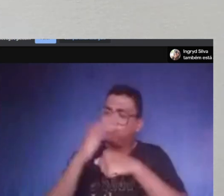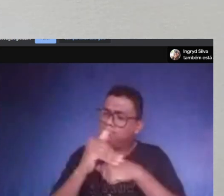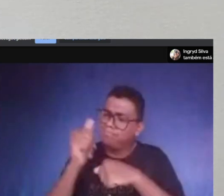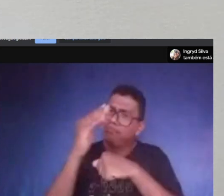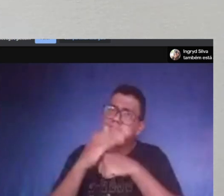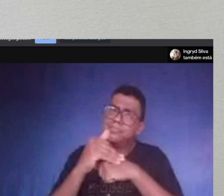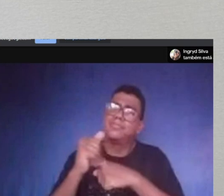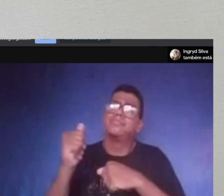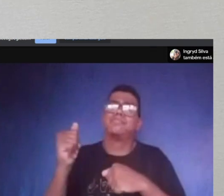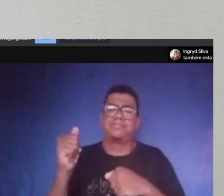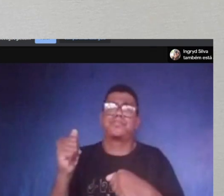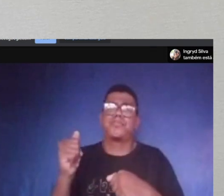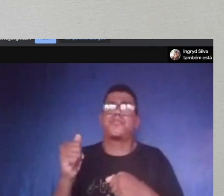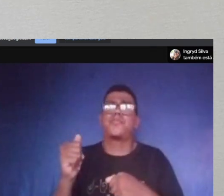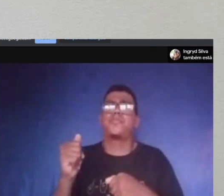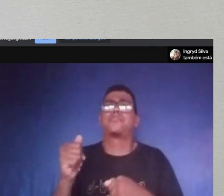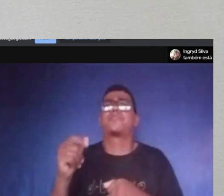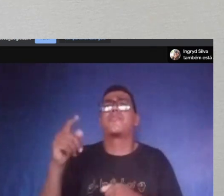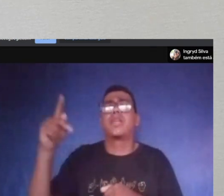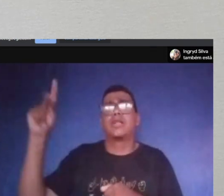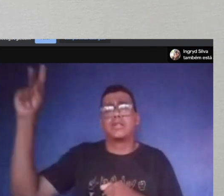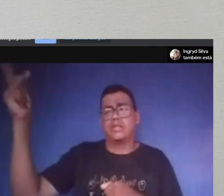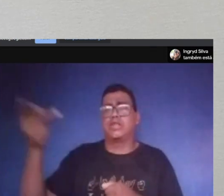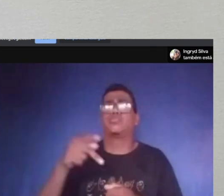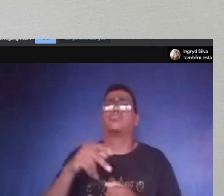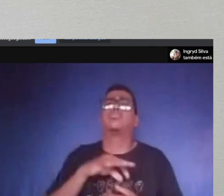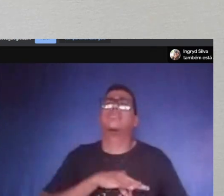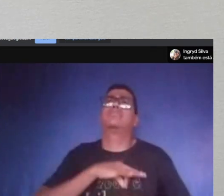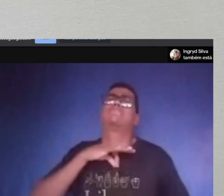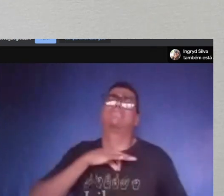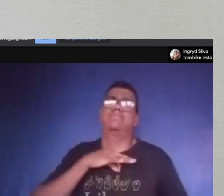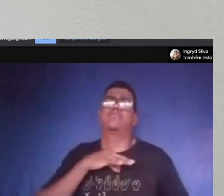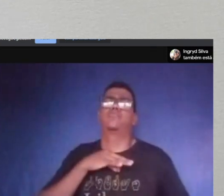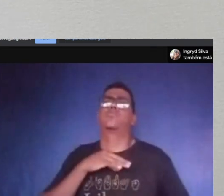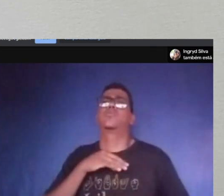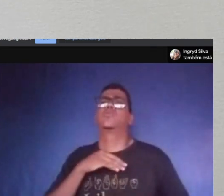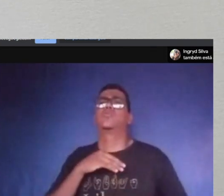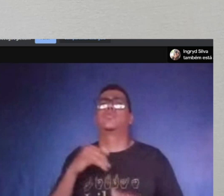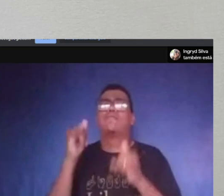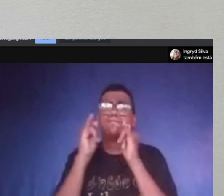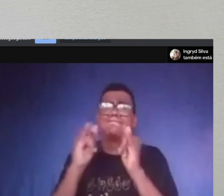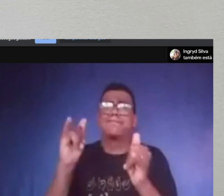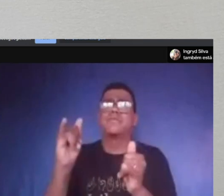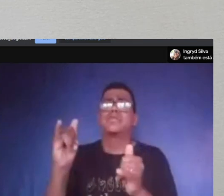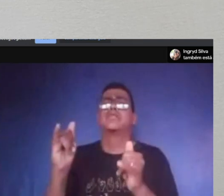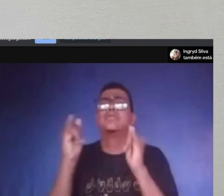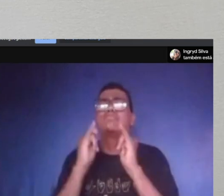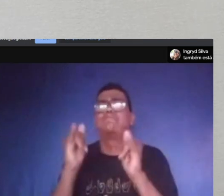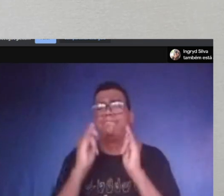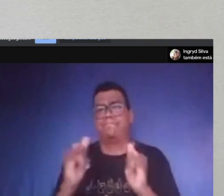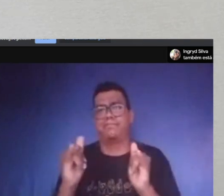da terra, distantes das suas famílias, também tensos, também preocupados, eles possam sentir o Teu abraço, o Teu